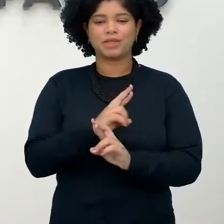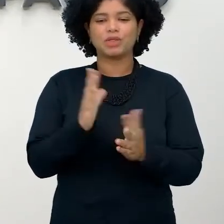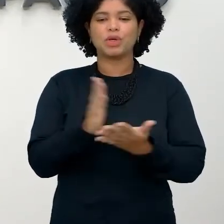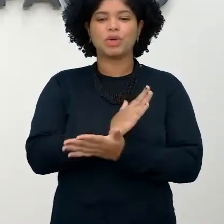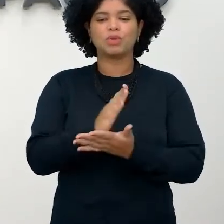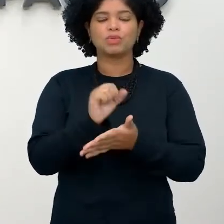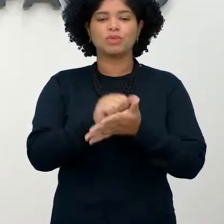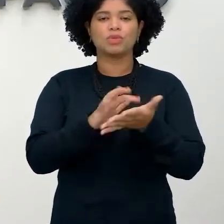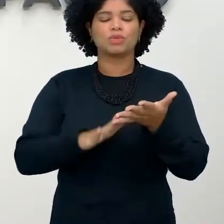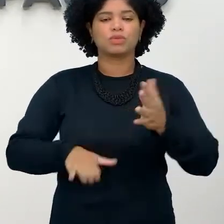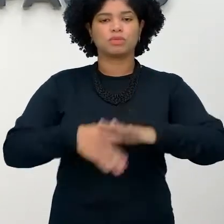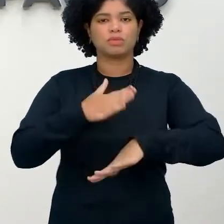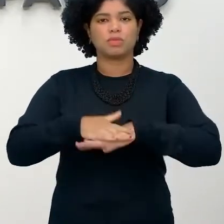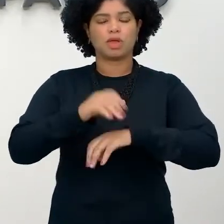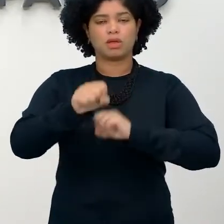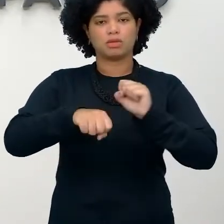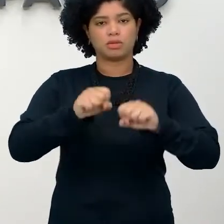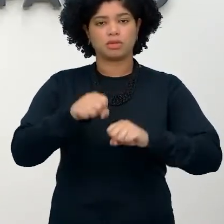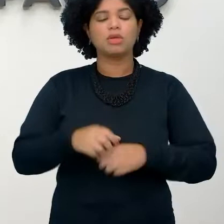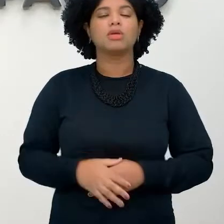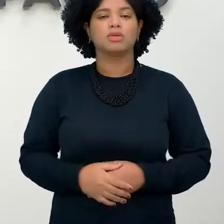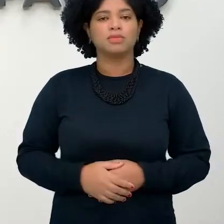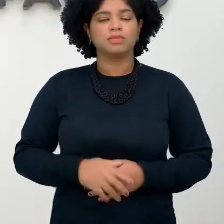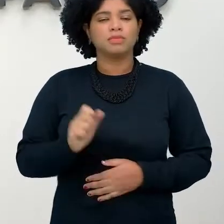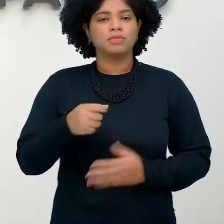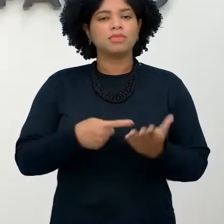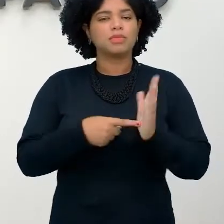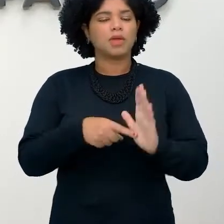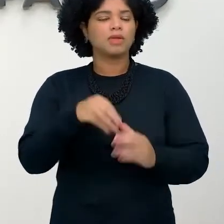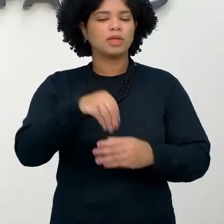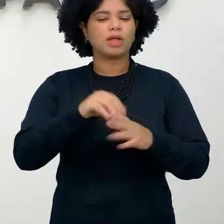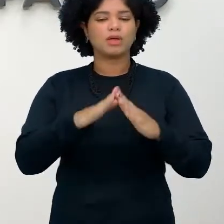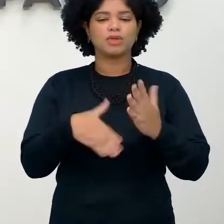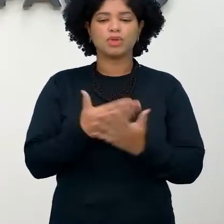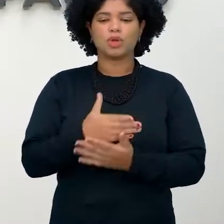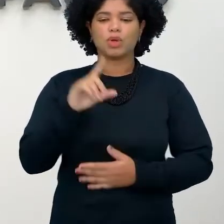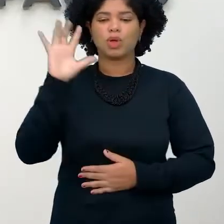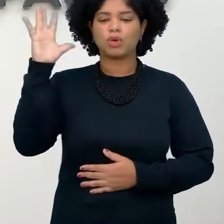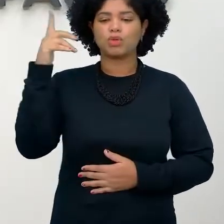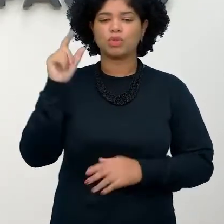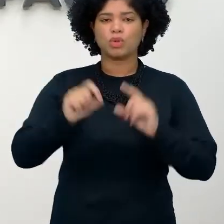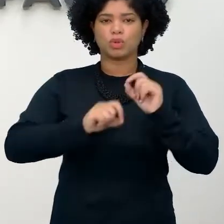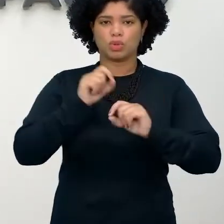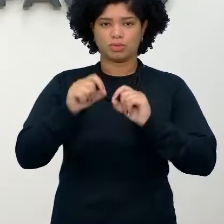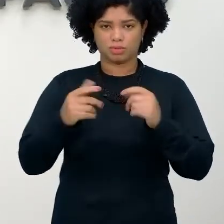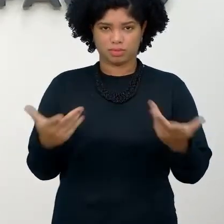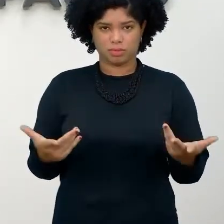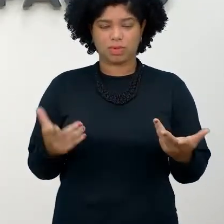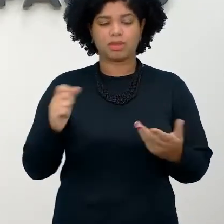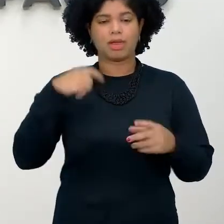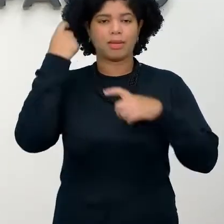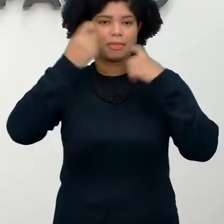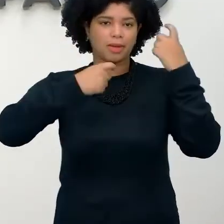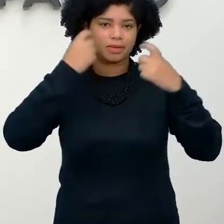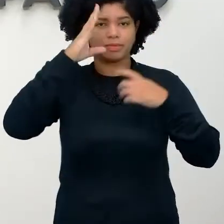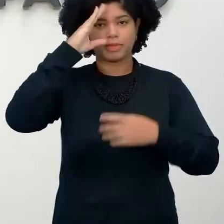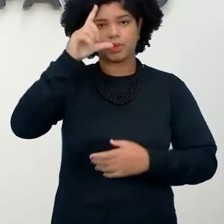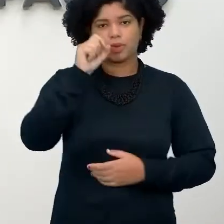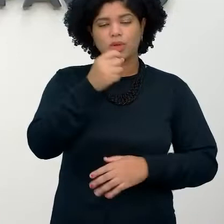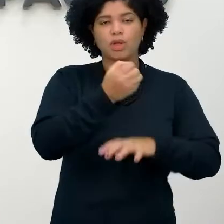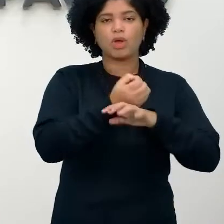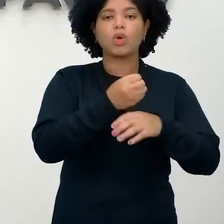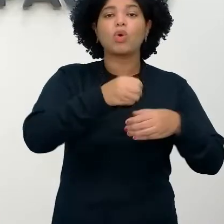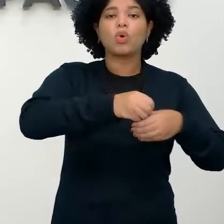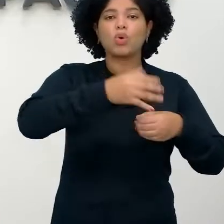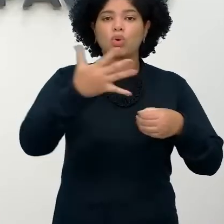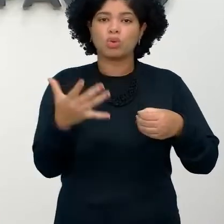trabalhos, como que simulando o que poderia acontecer na escola mesmo, né? Então teria a preocupação com o conteúdo, que tem a